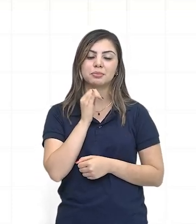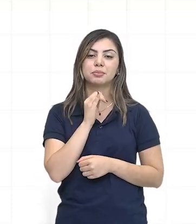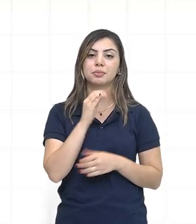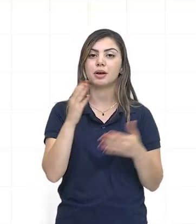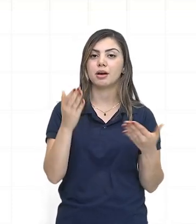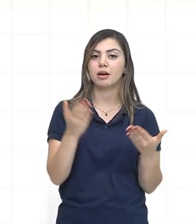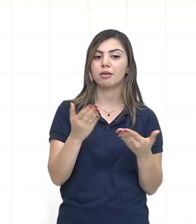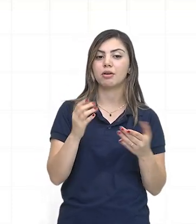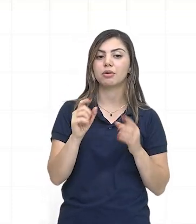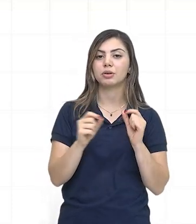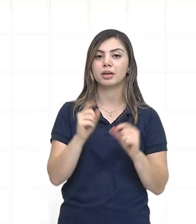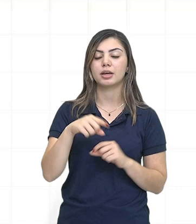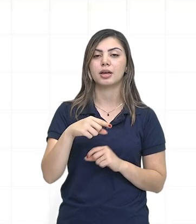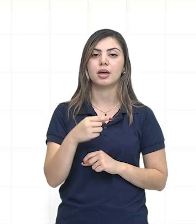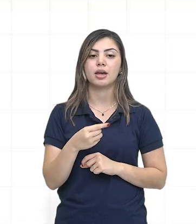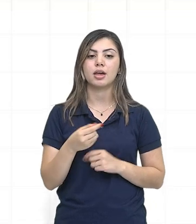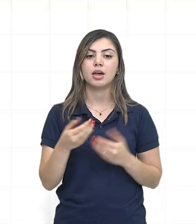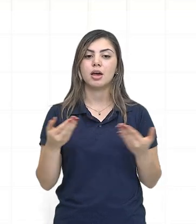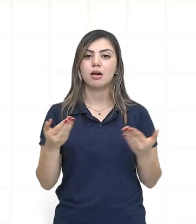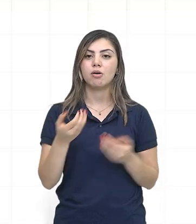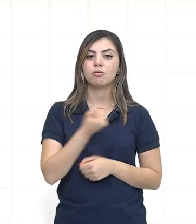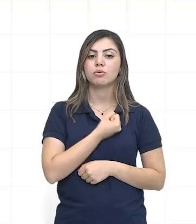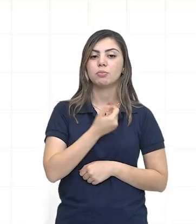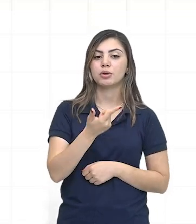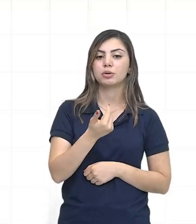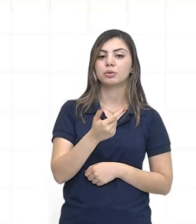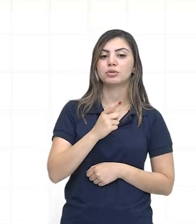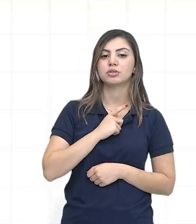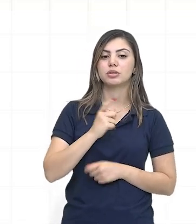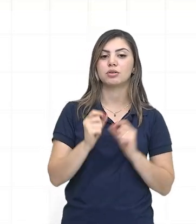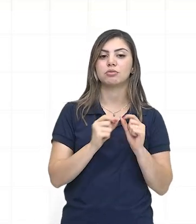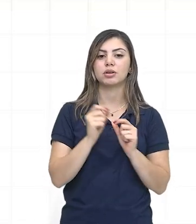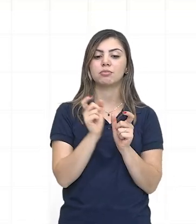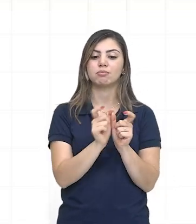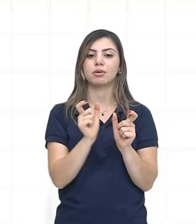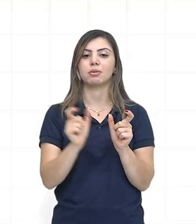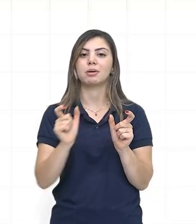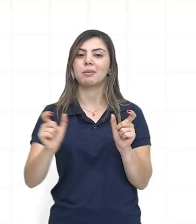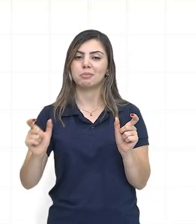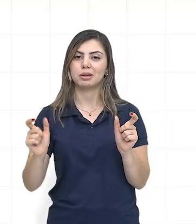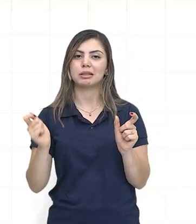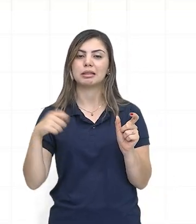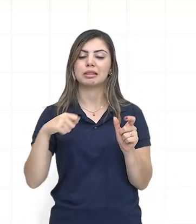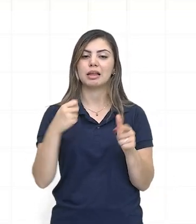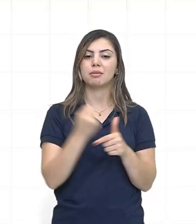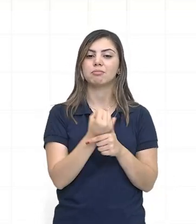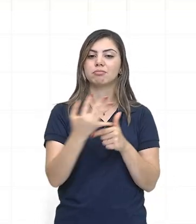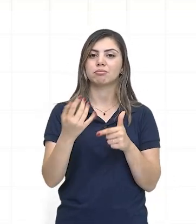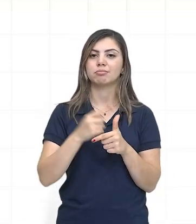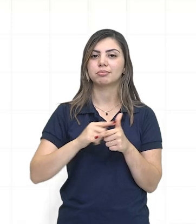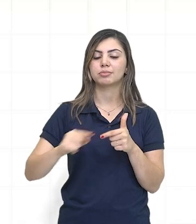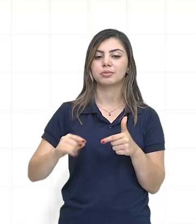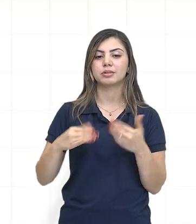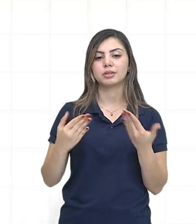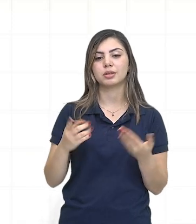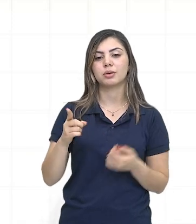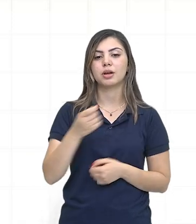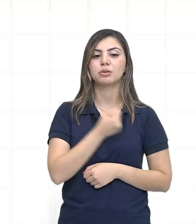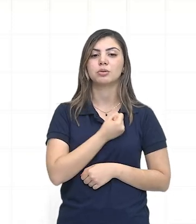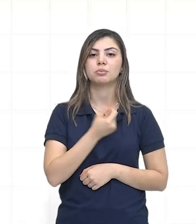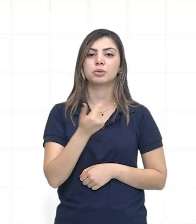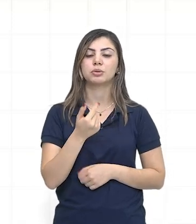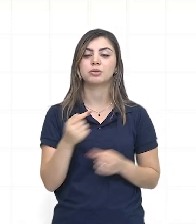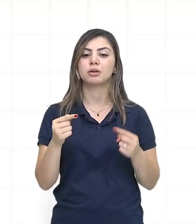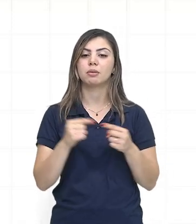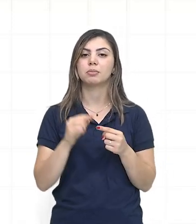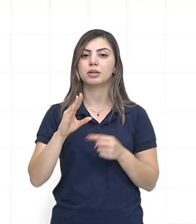12, que tem todos esses divisores que a gente conferiu no nosso exemplo. Então o 12 também